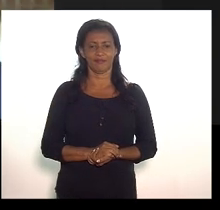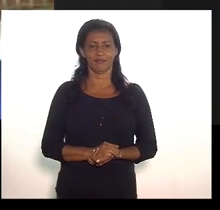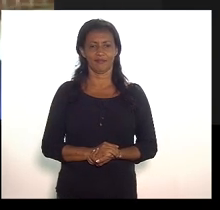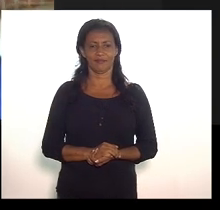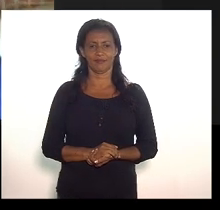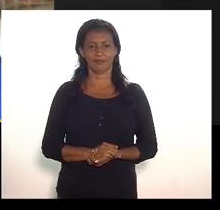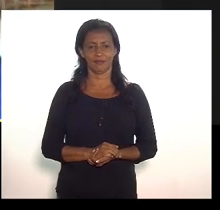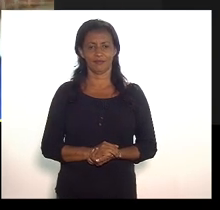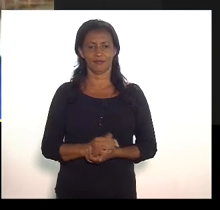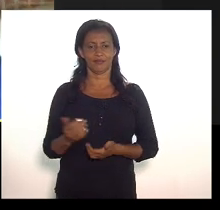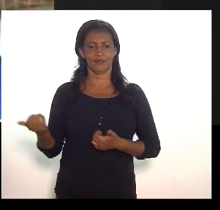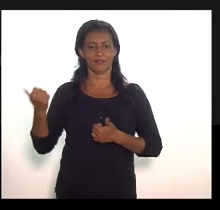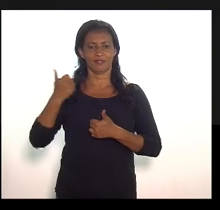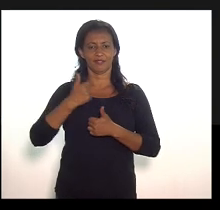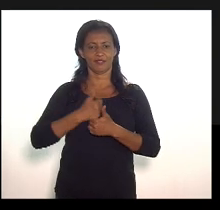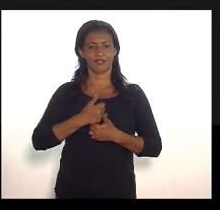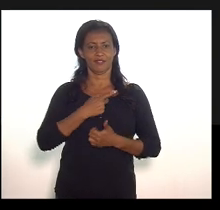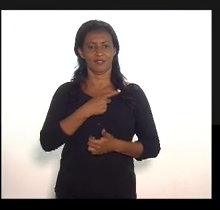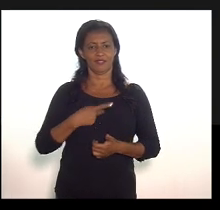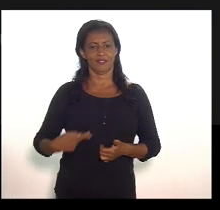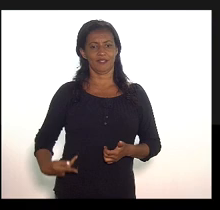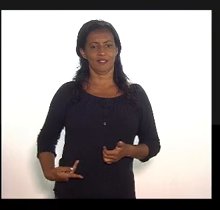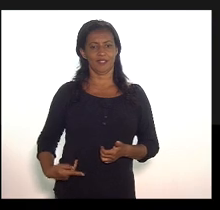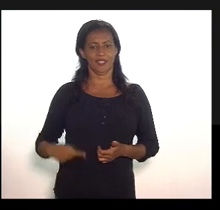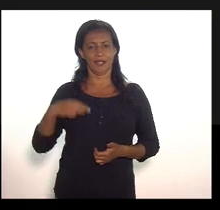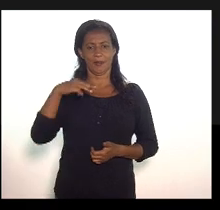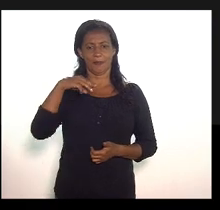presidência à deputada Marta Rocha. Boa tarde a todos. Obrigado.